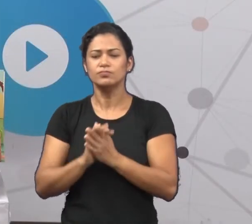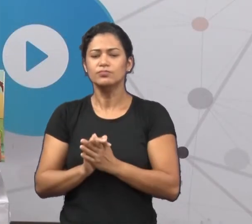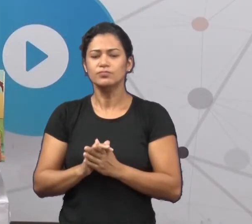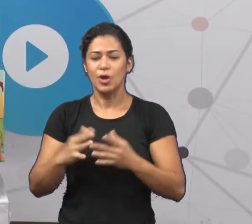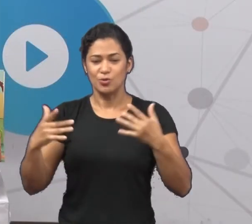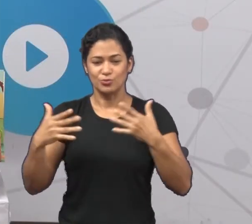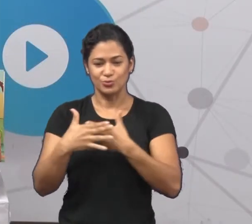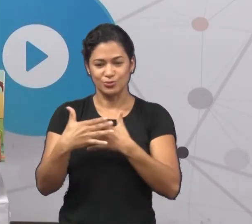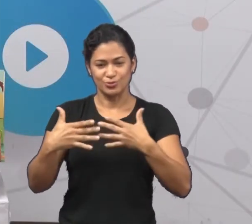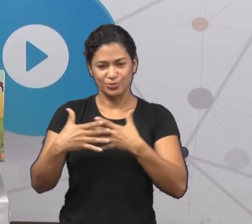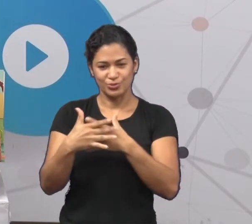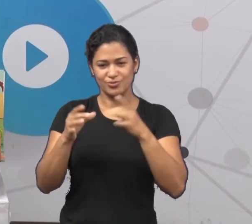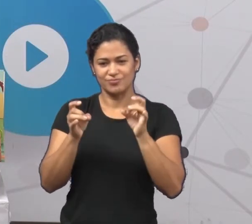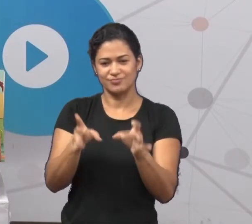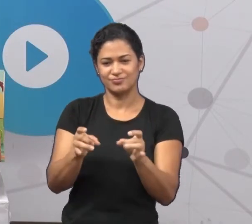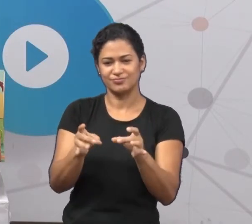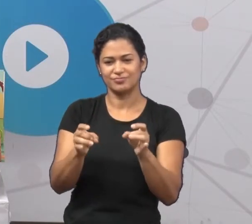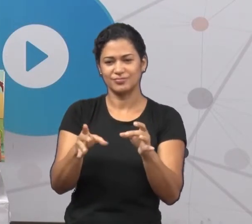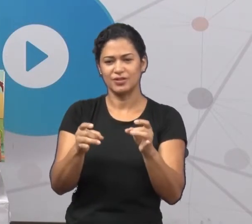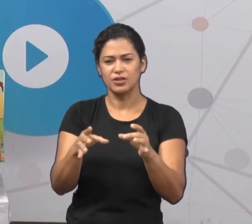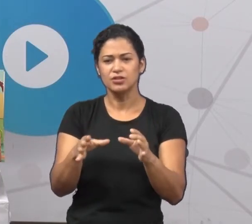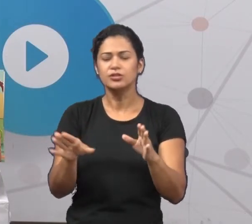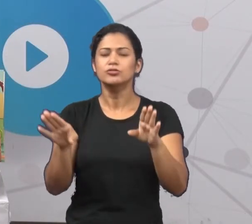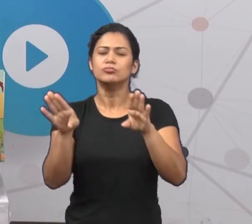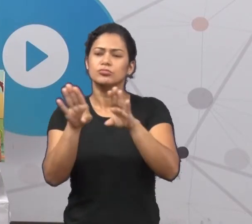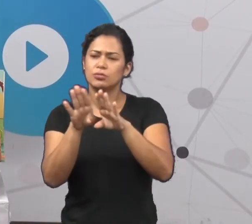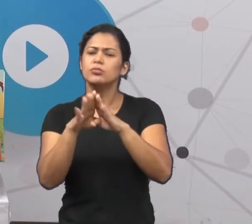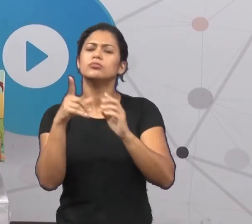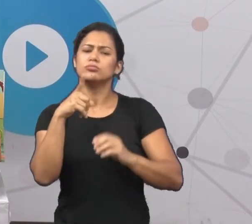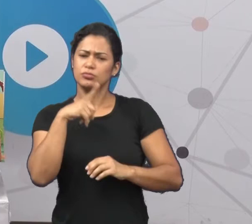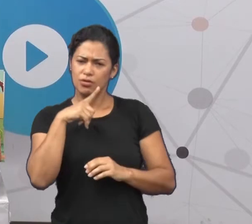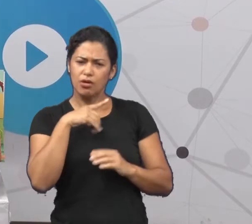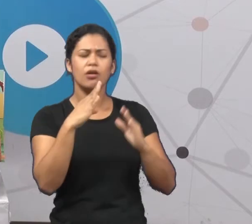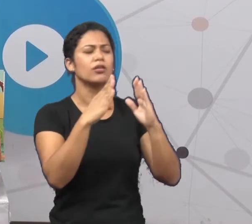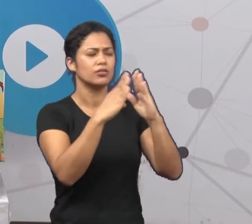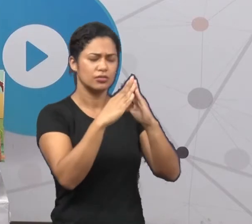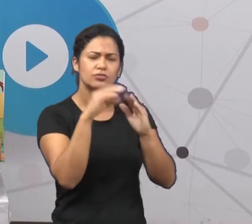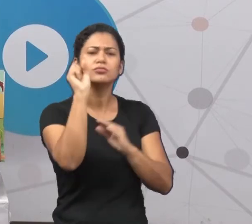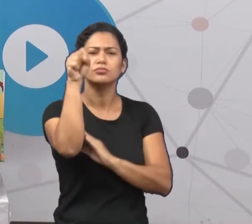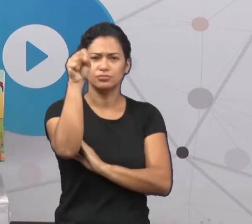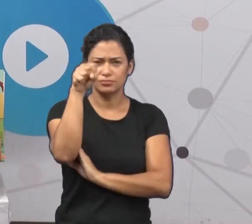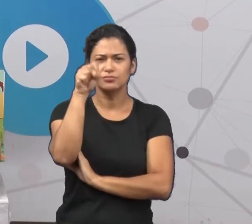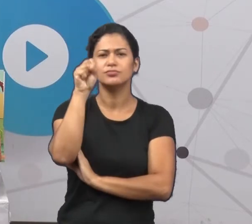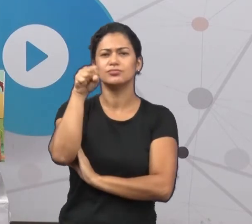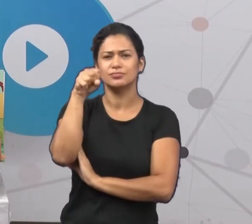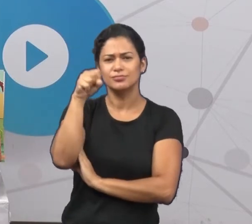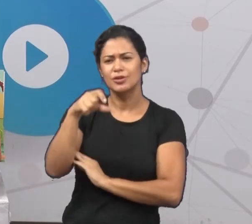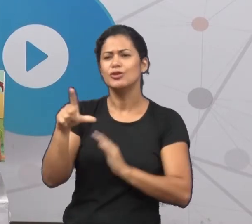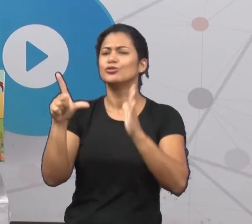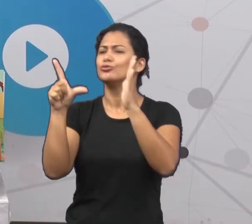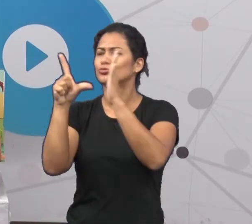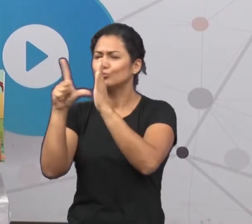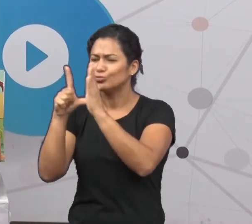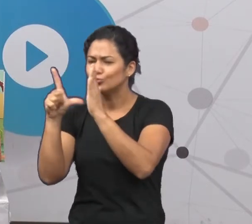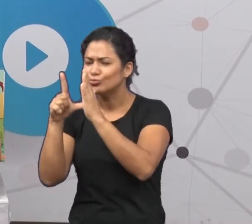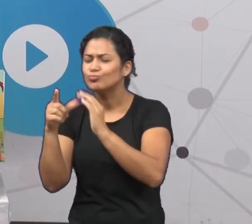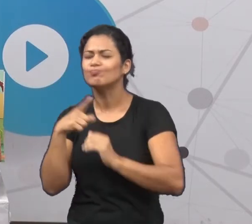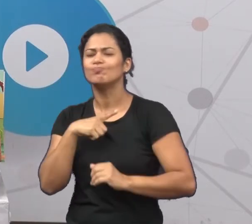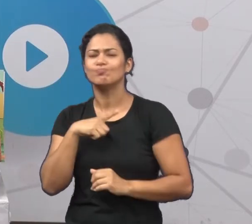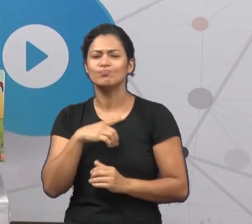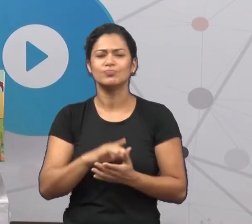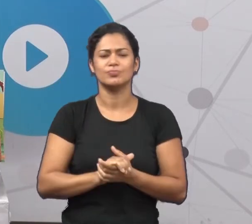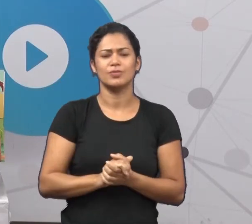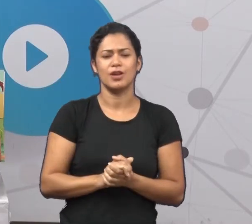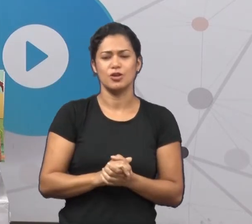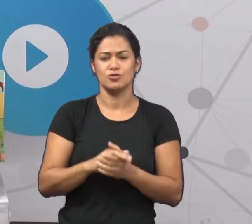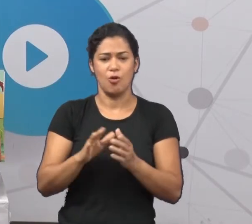centro comercial também tem casas residenciais. Então, tem ali as lojas, tem